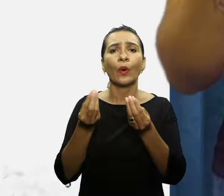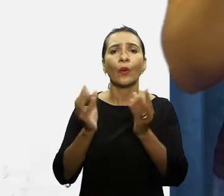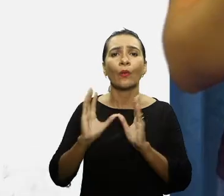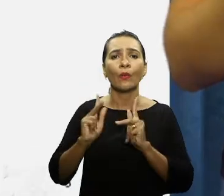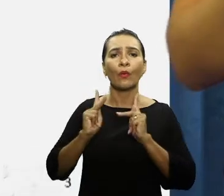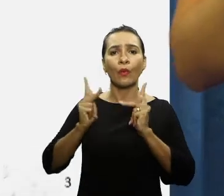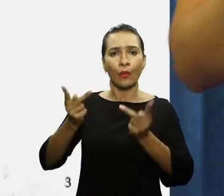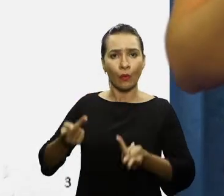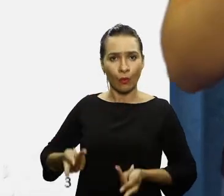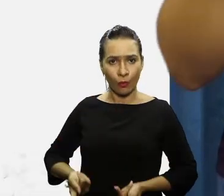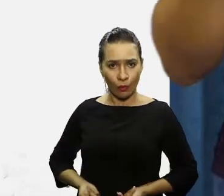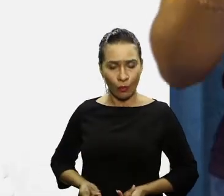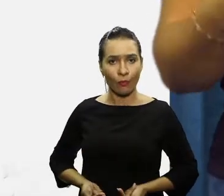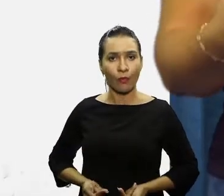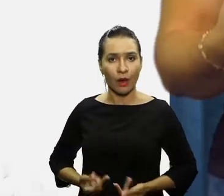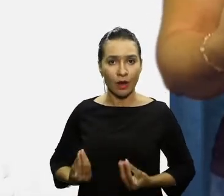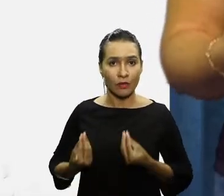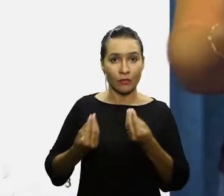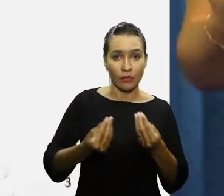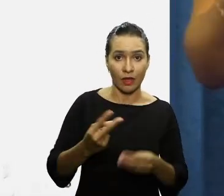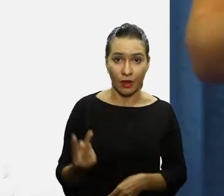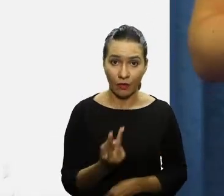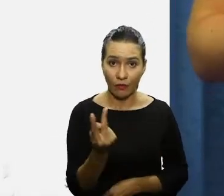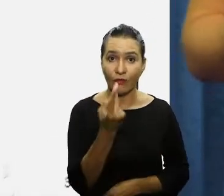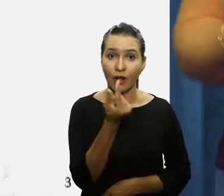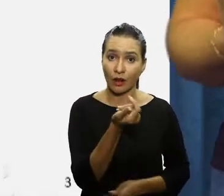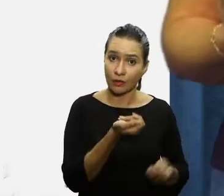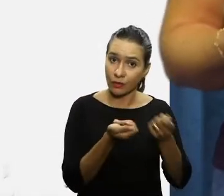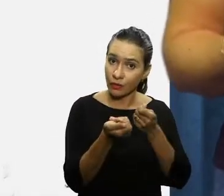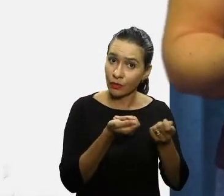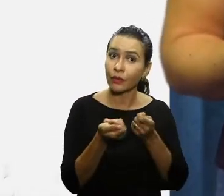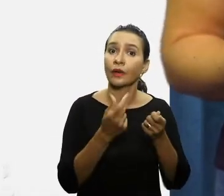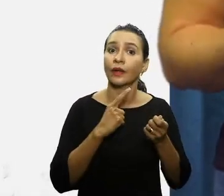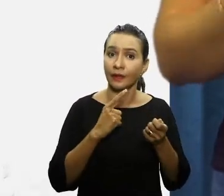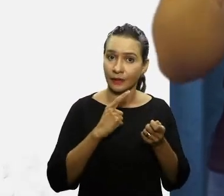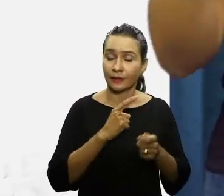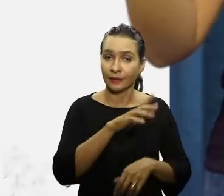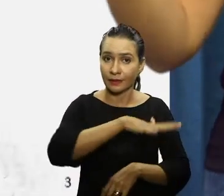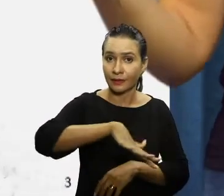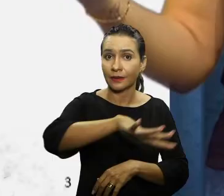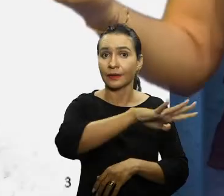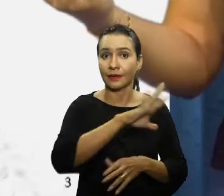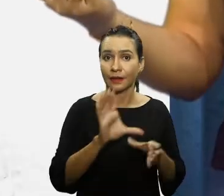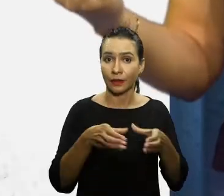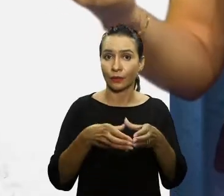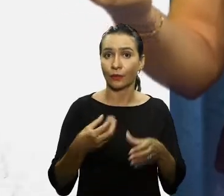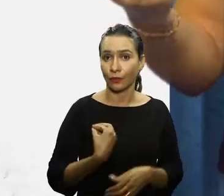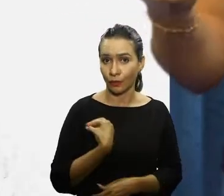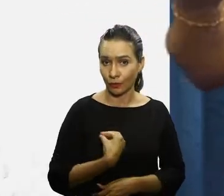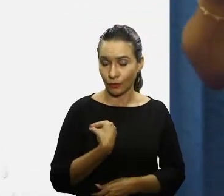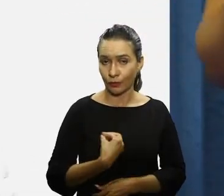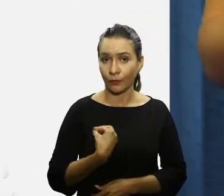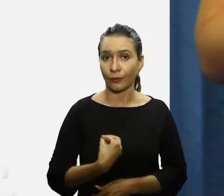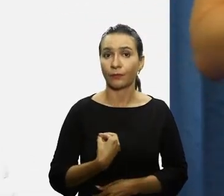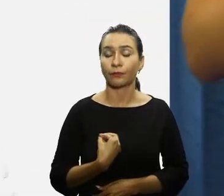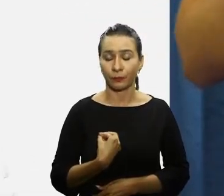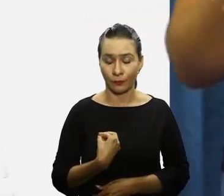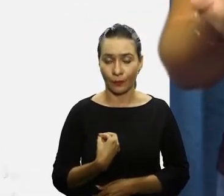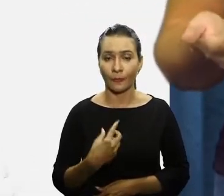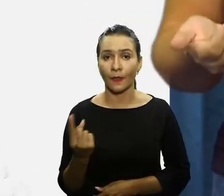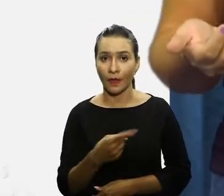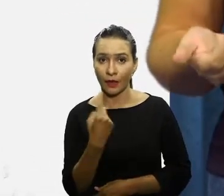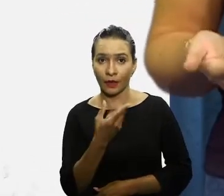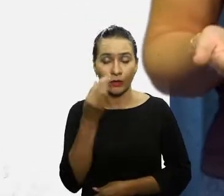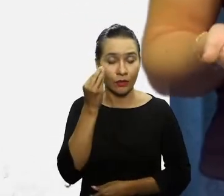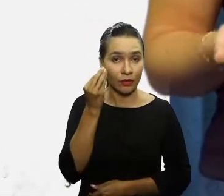valorizando economicamente esses recursos que advêm dos seres vivos. A gente vai ver mais no decorrer da aula que não